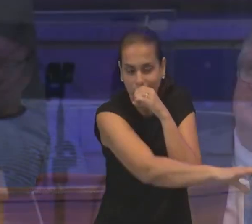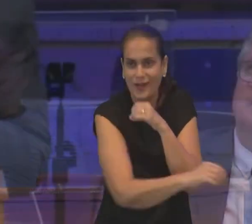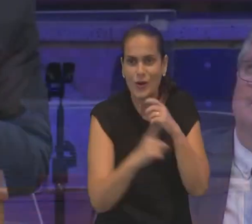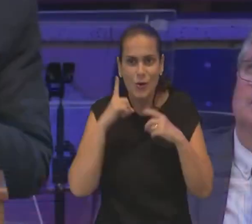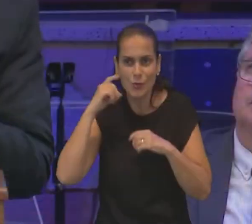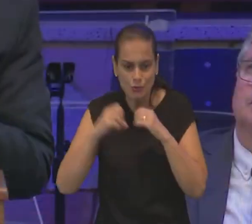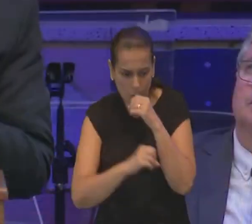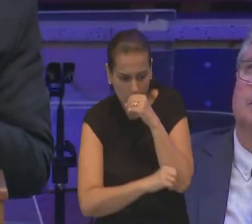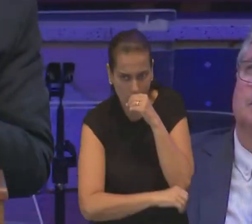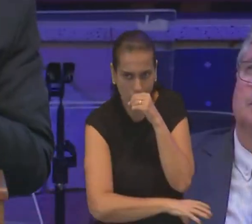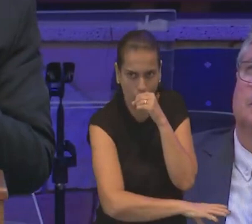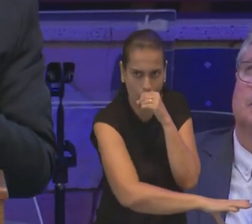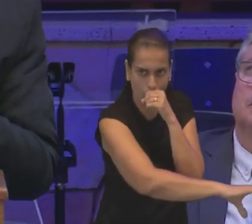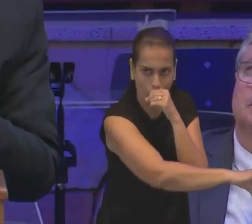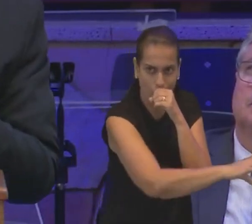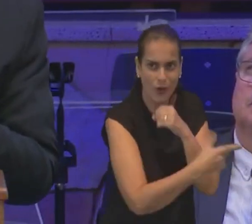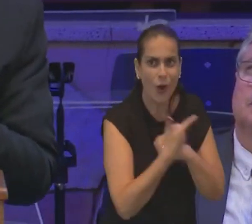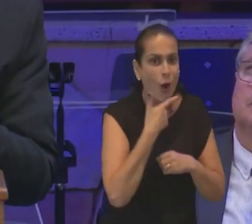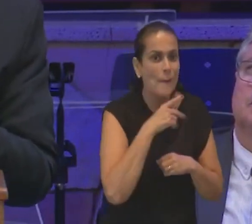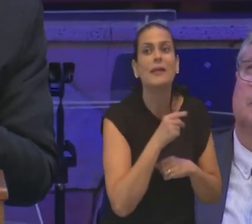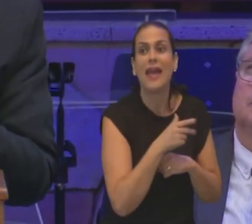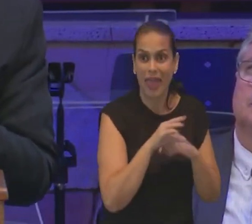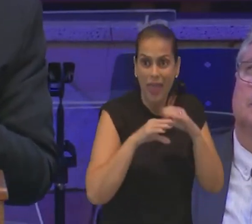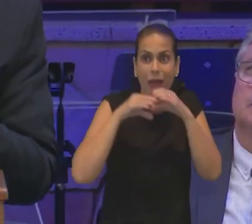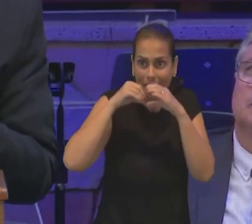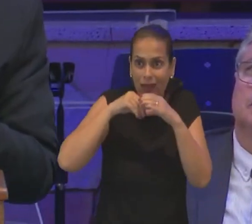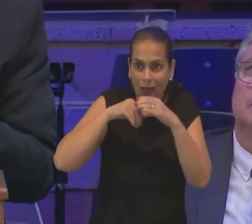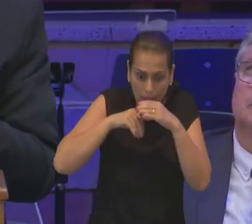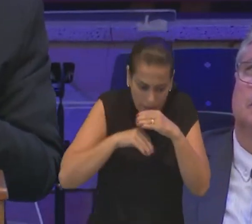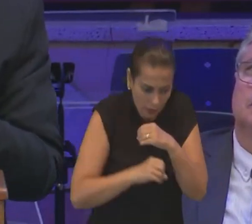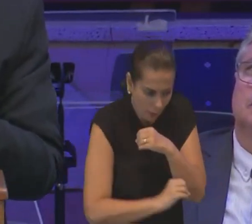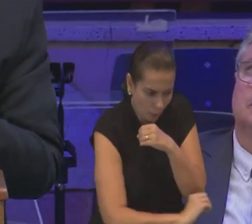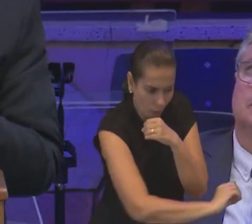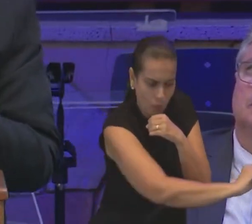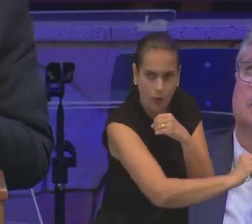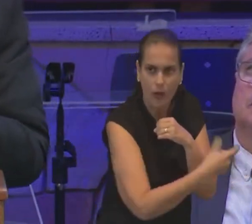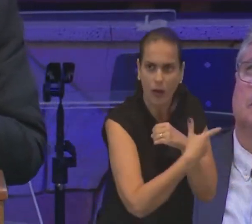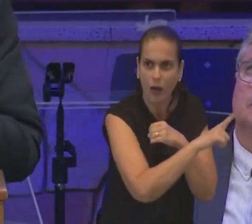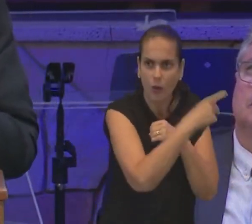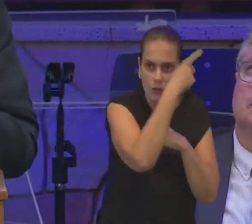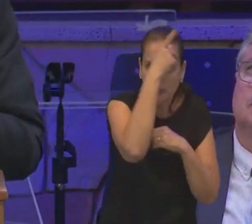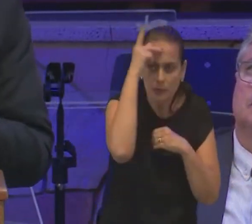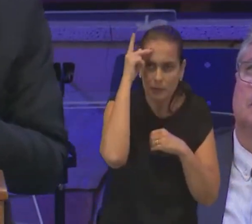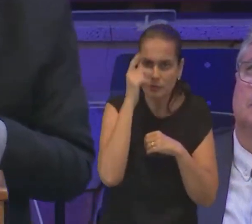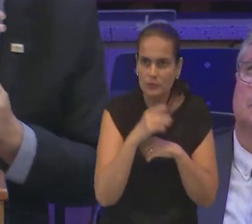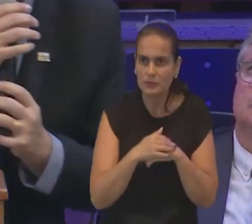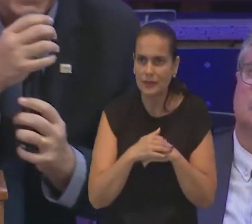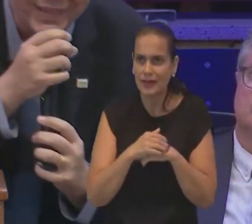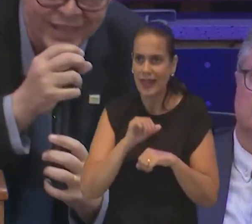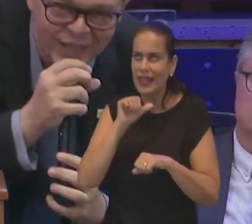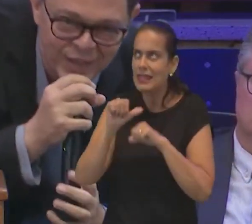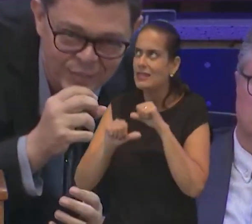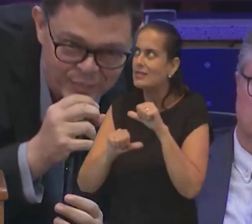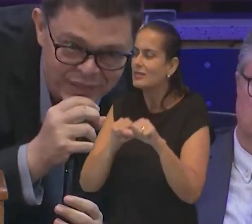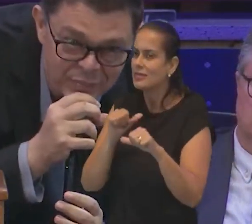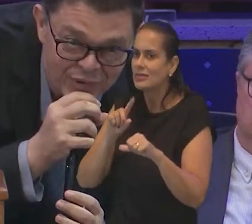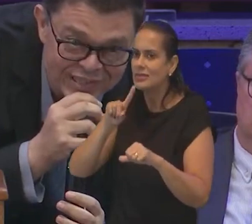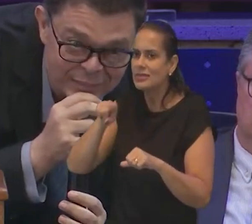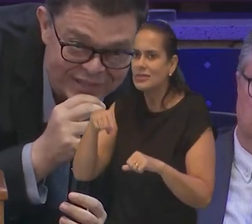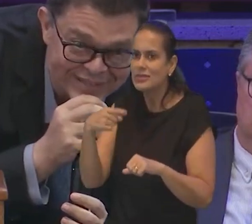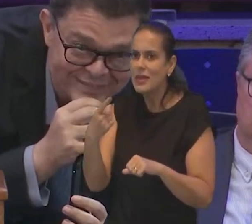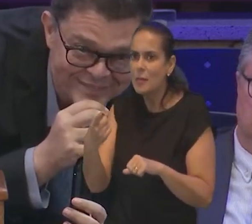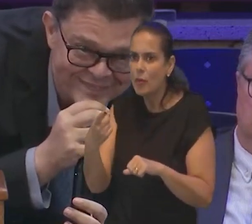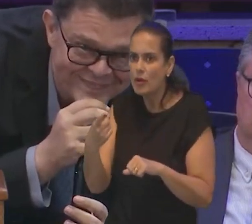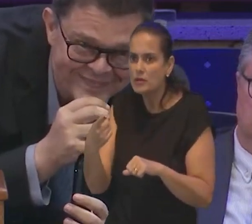quando Patrick Salgado entrega a sua vida a Jesus, ele começa a falar do Evangelho pela boca